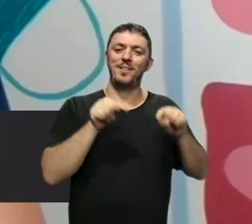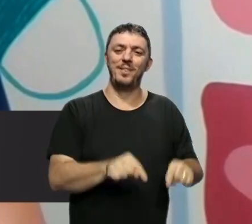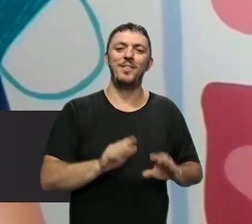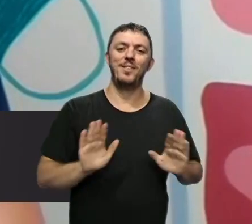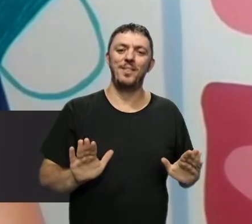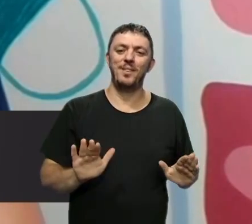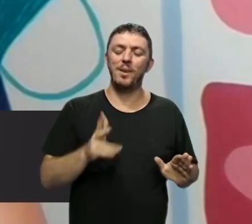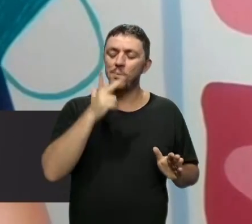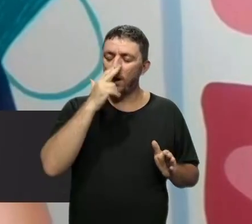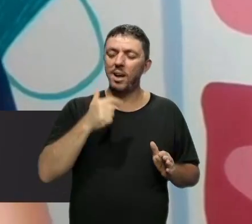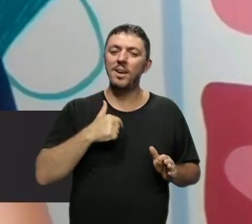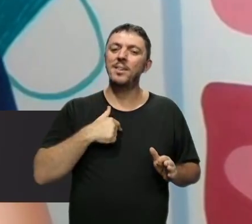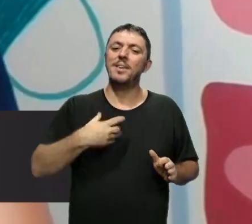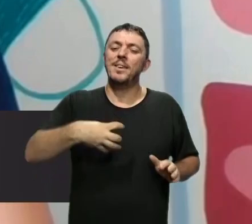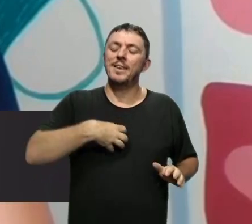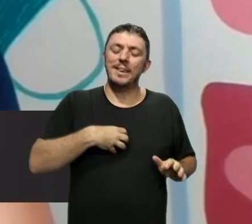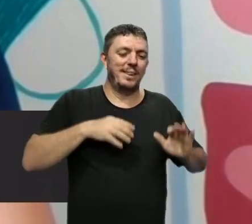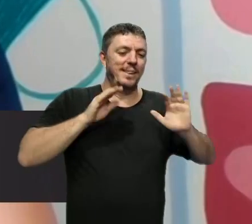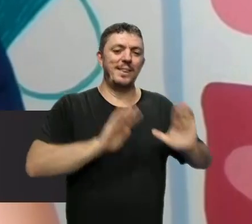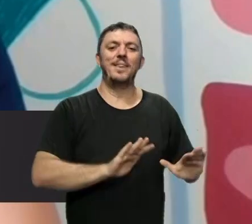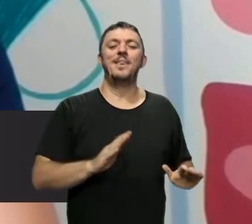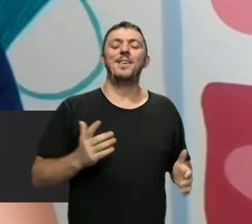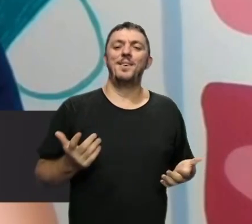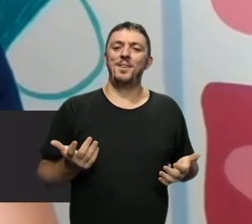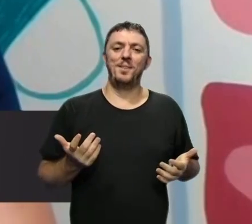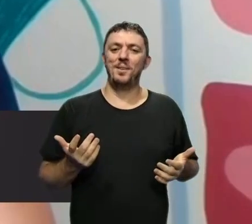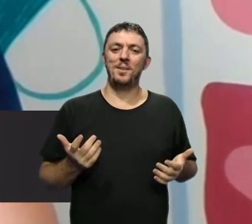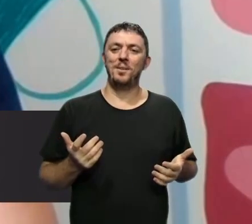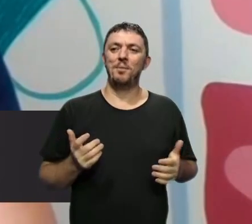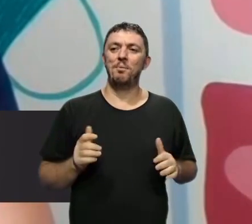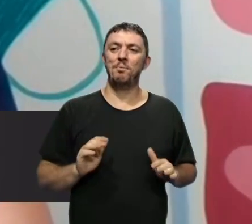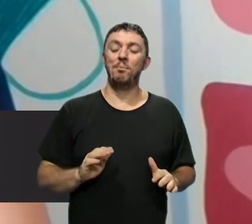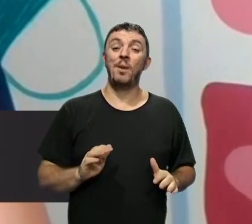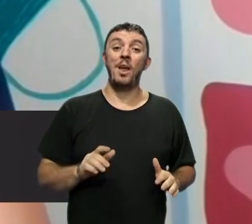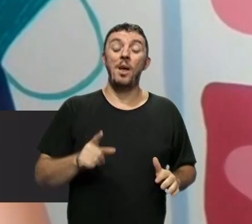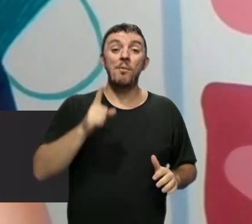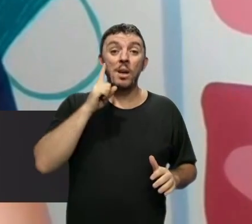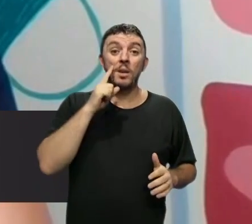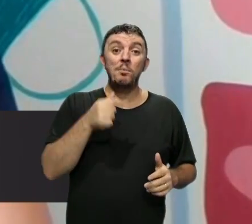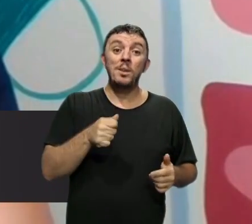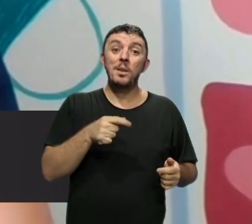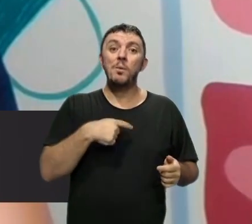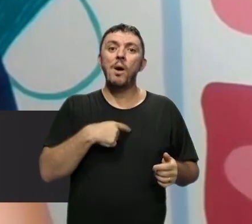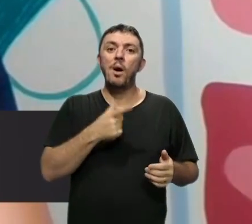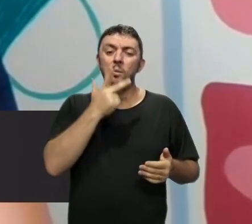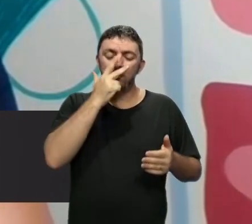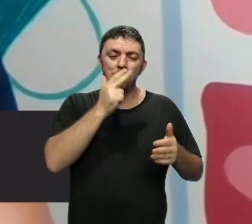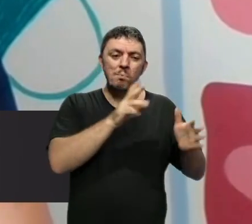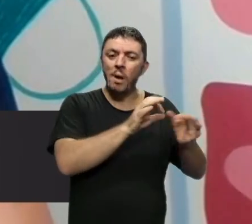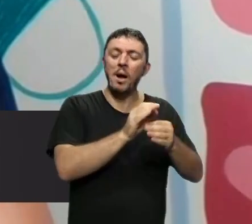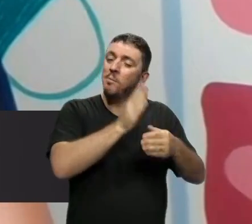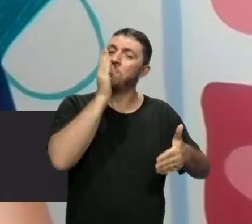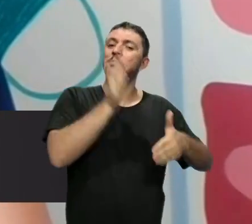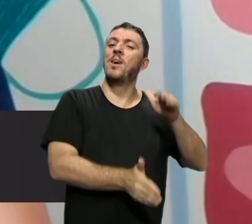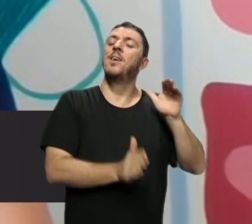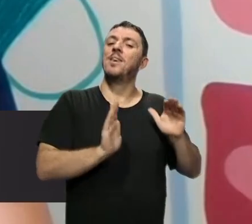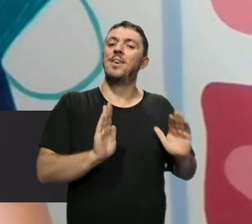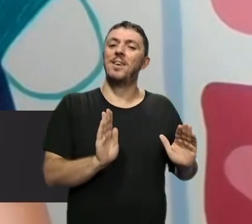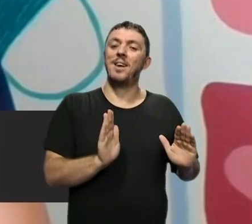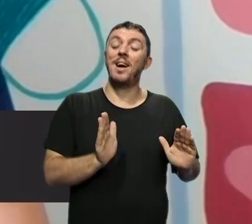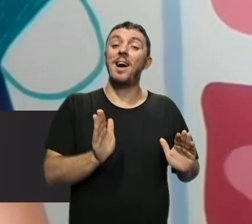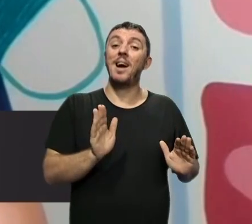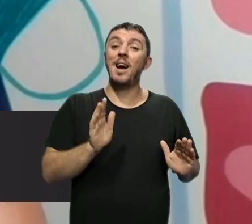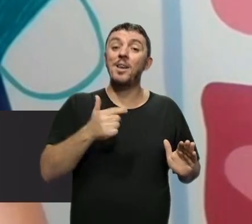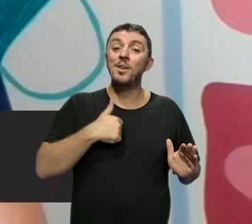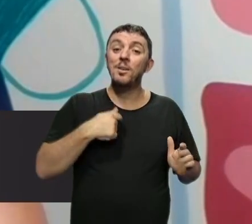a escola desse jeito. É a gente quebrar esse ciclo e a gente entender que o